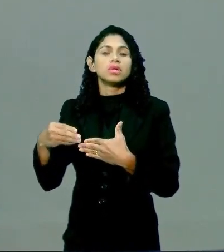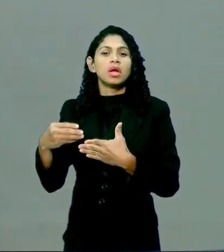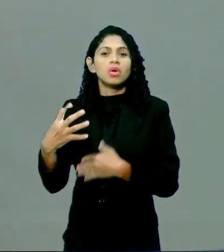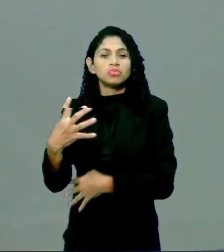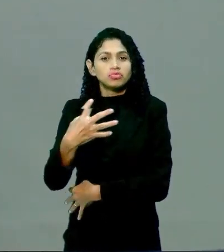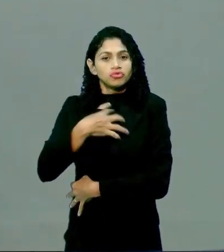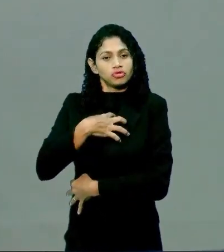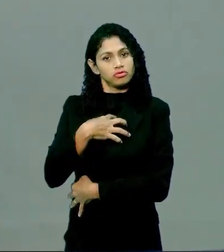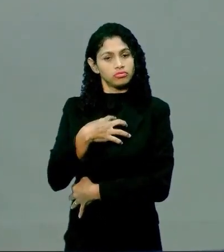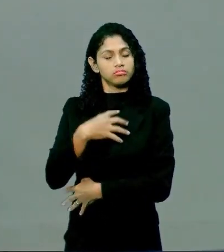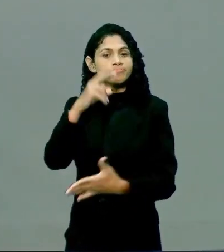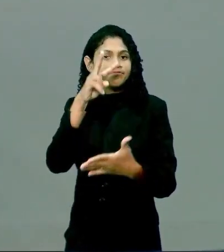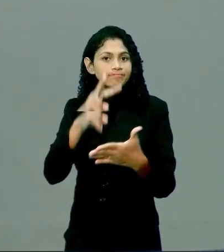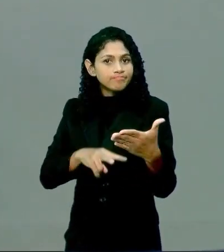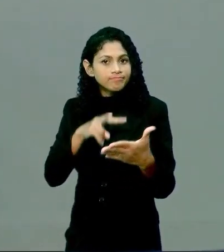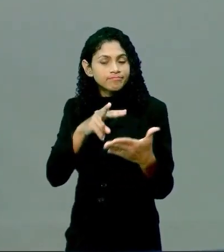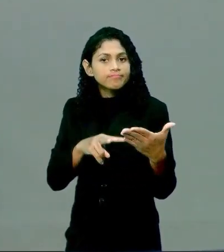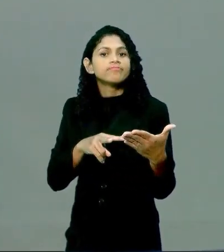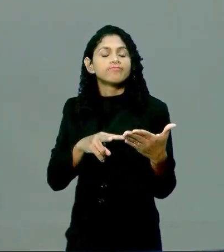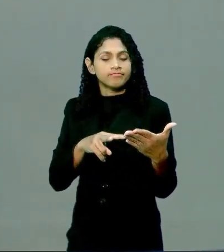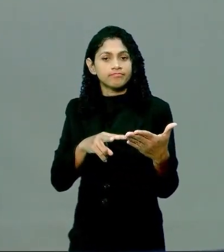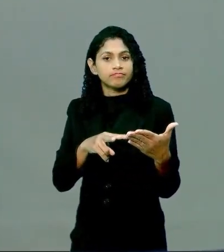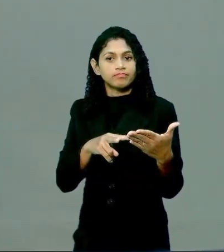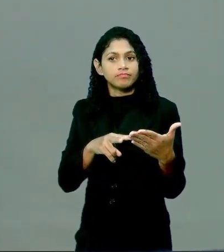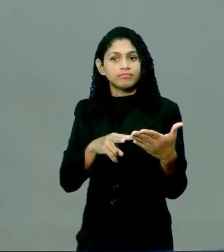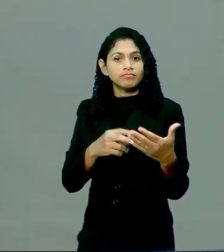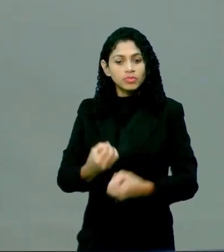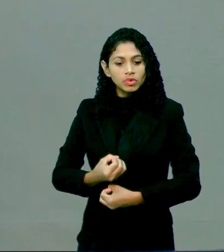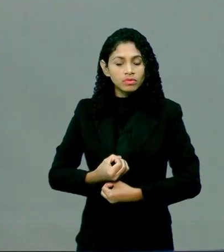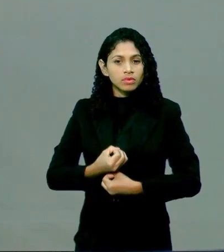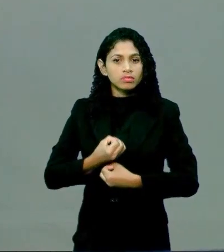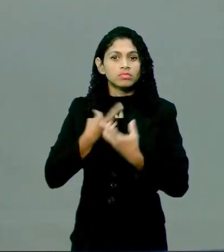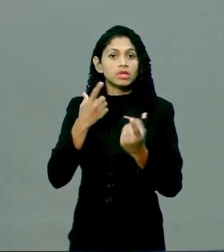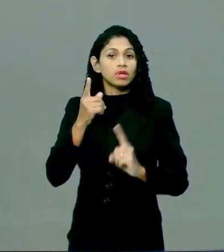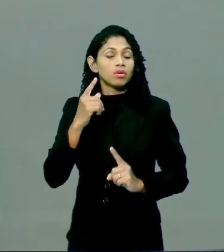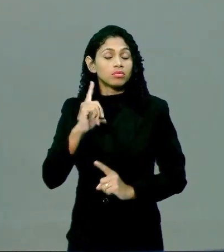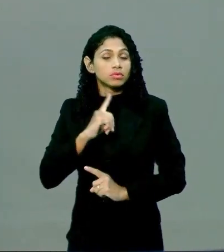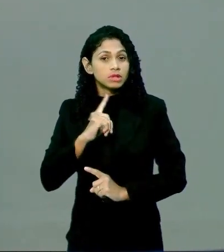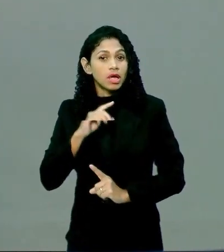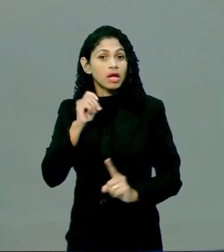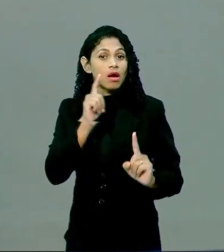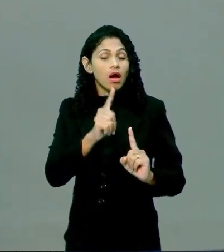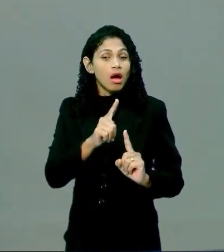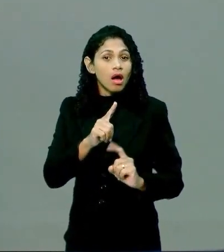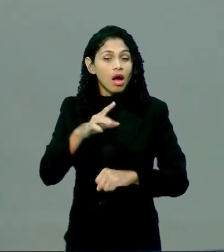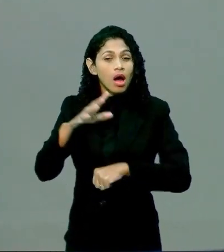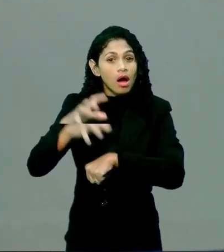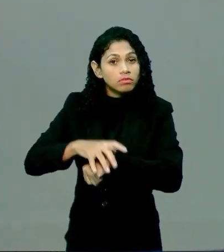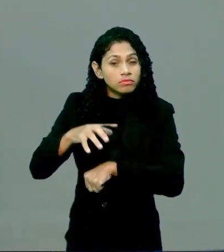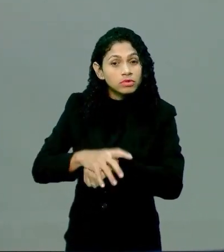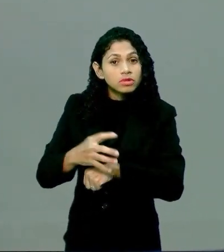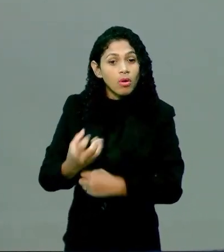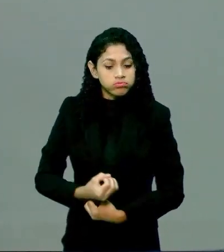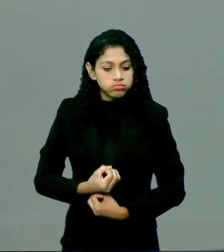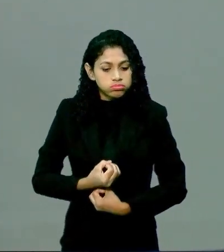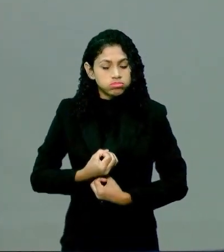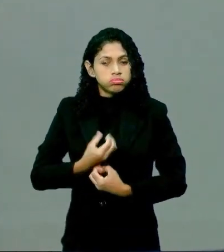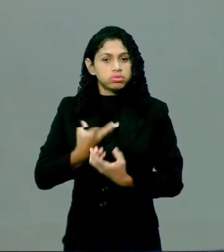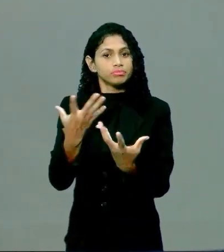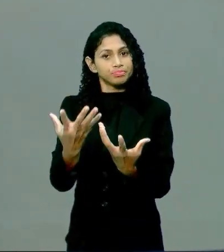no leitor. Portanto, a gente tem a função poética e a função emotiva. A função poética,